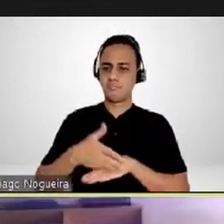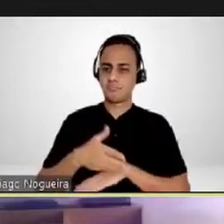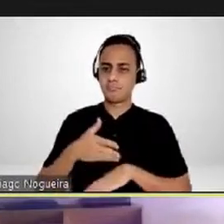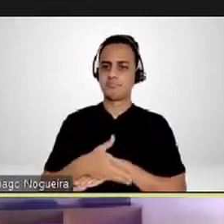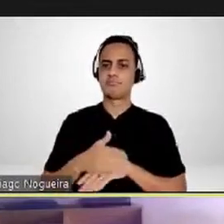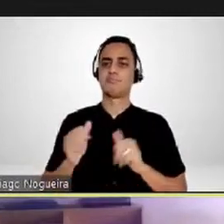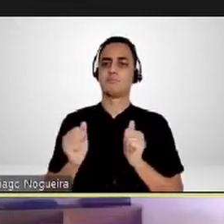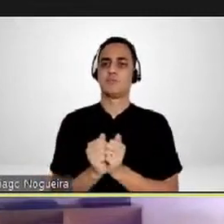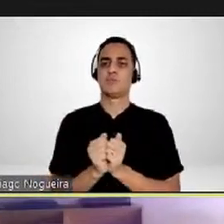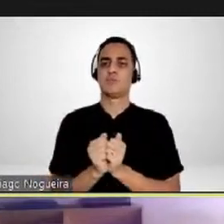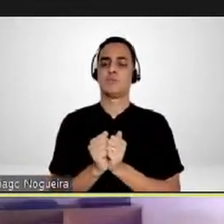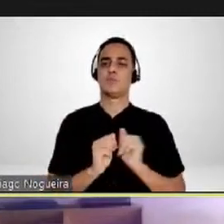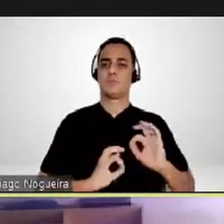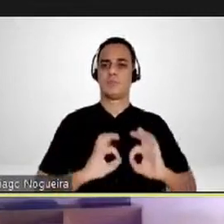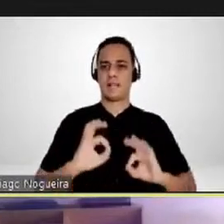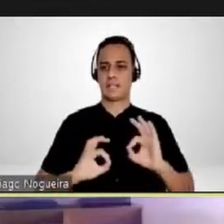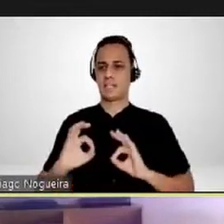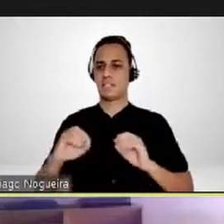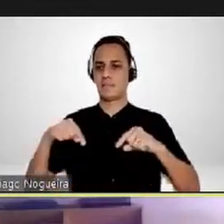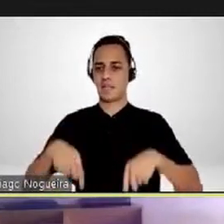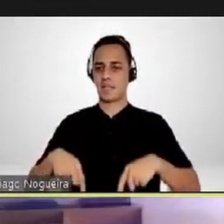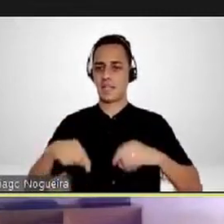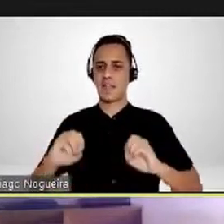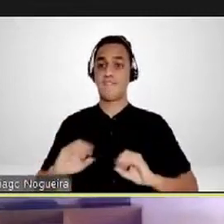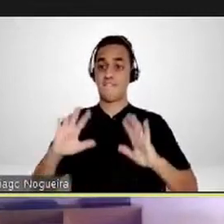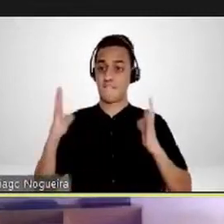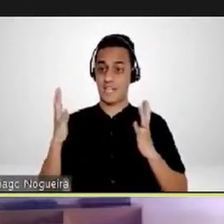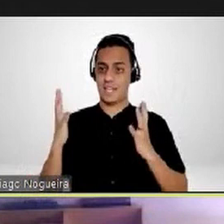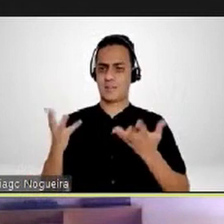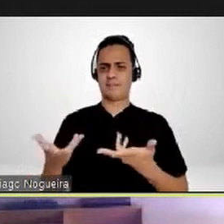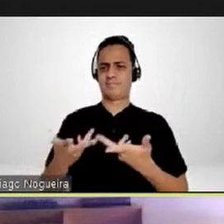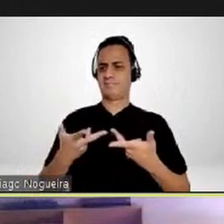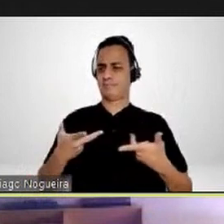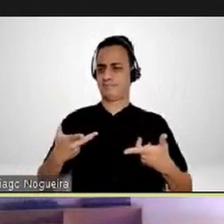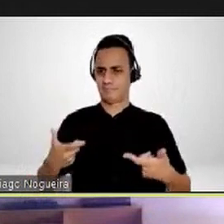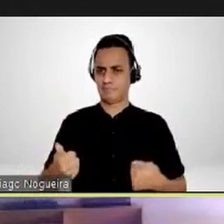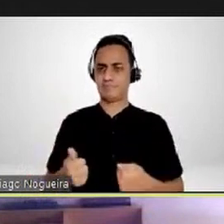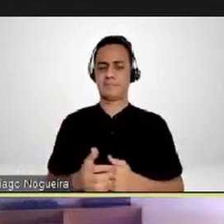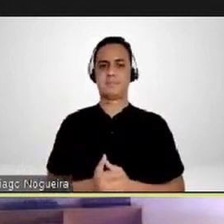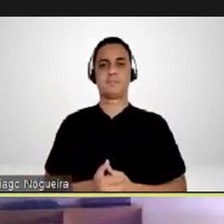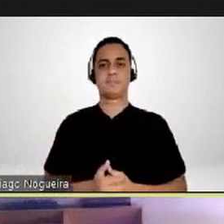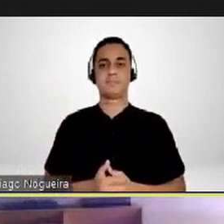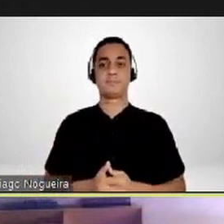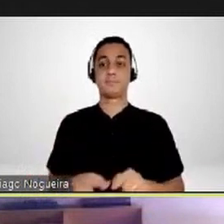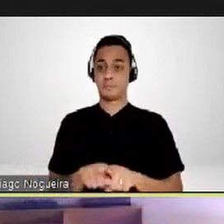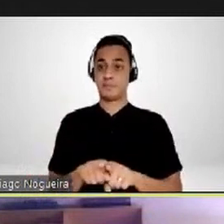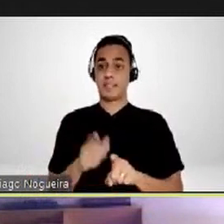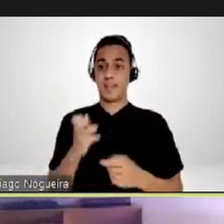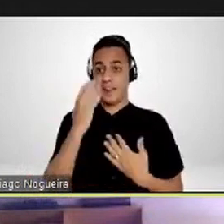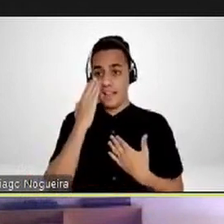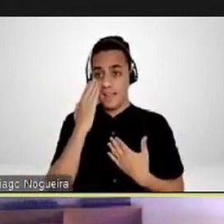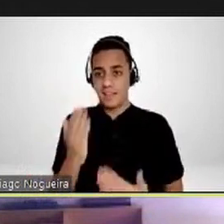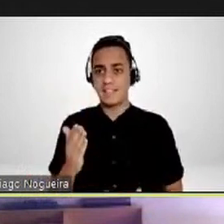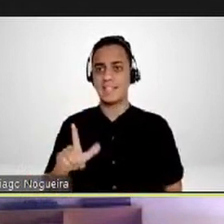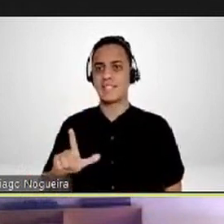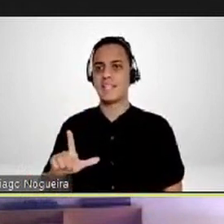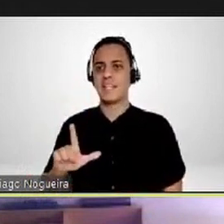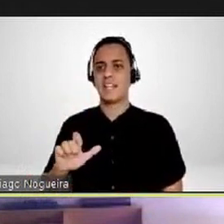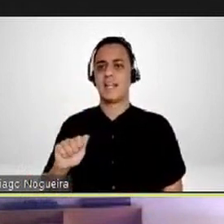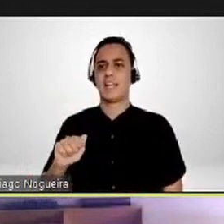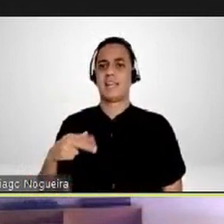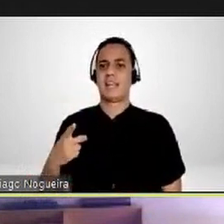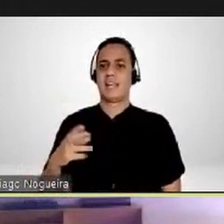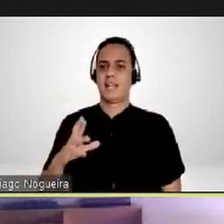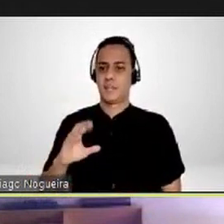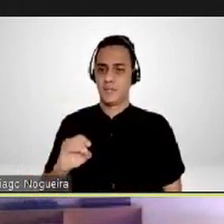no planejamento desse evento maravilhoso. E também agradecer demais o Leandro e o Fernando, né,